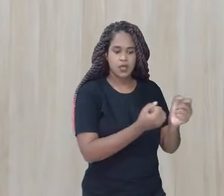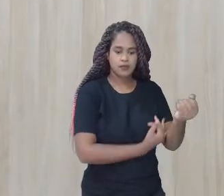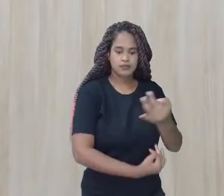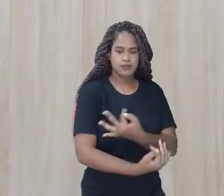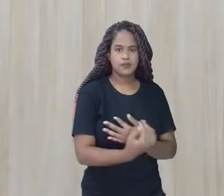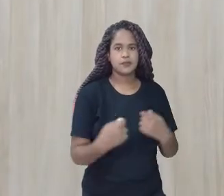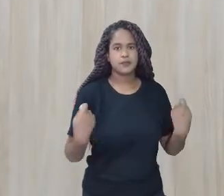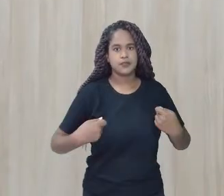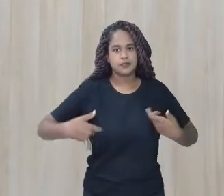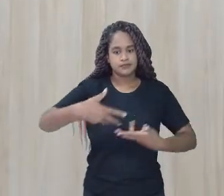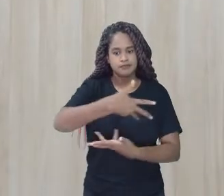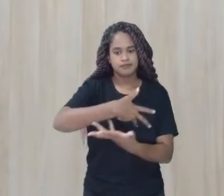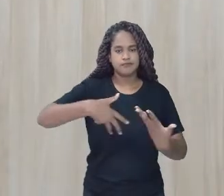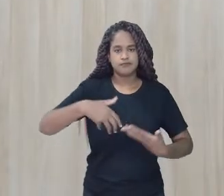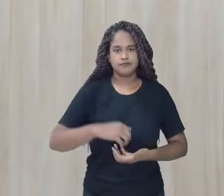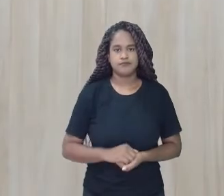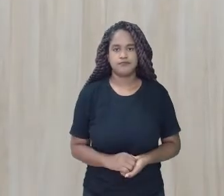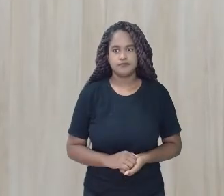não é ruim.